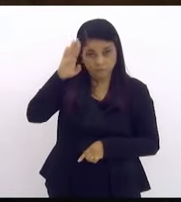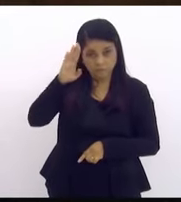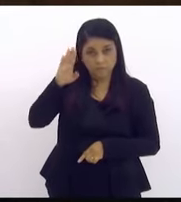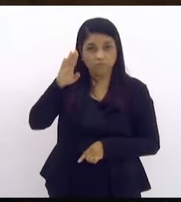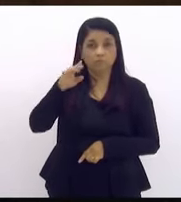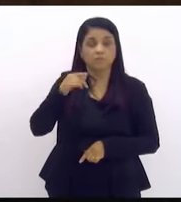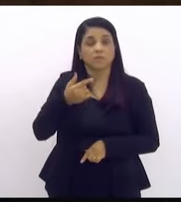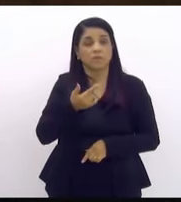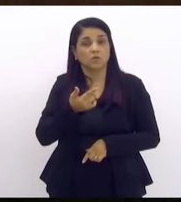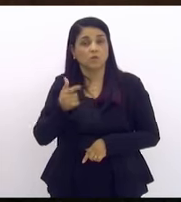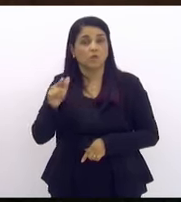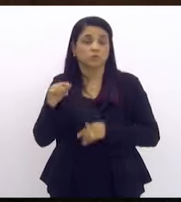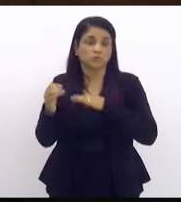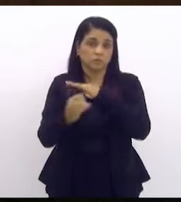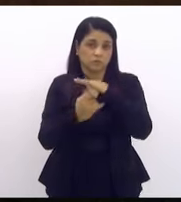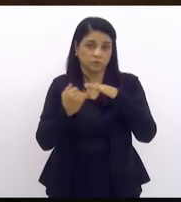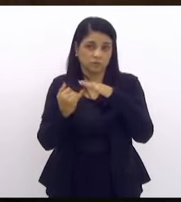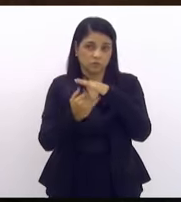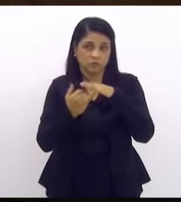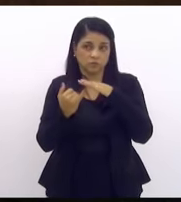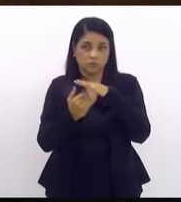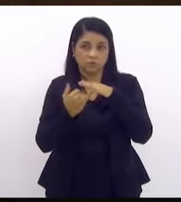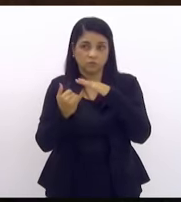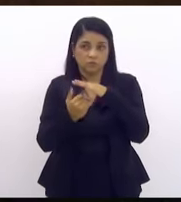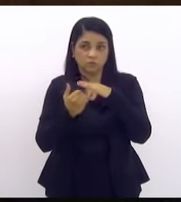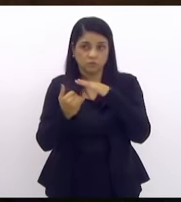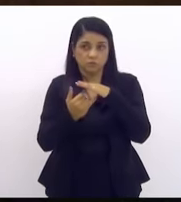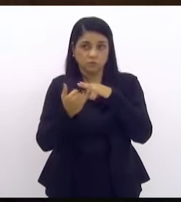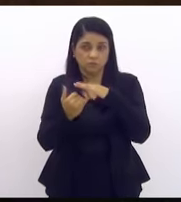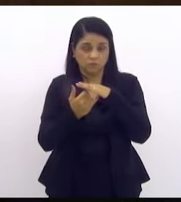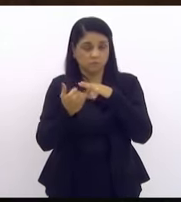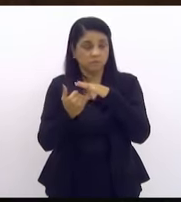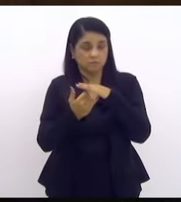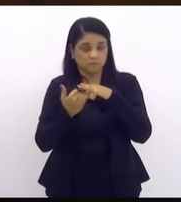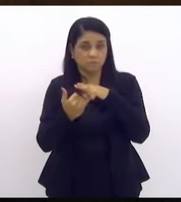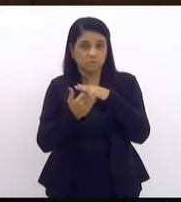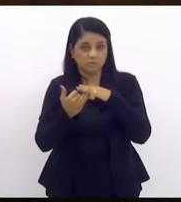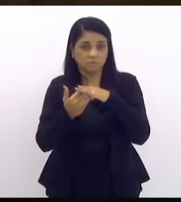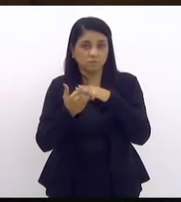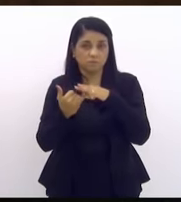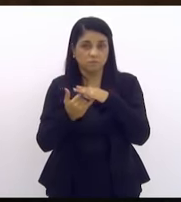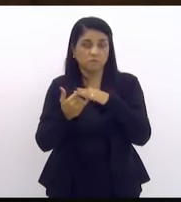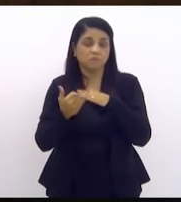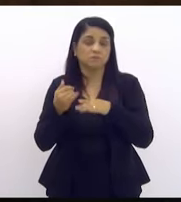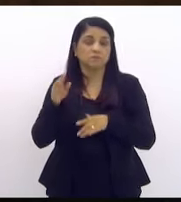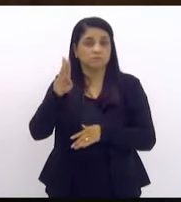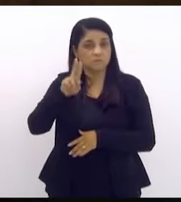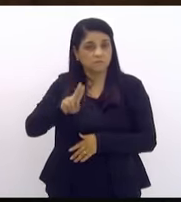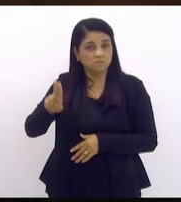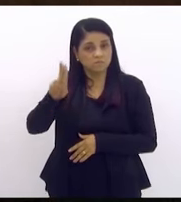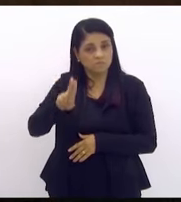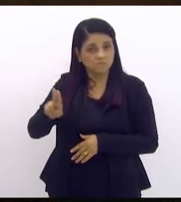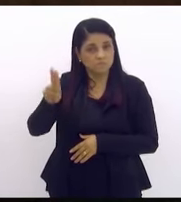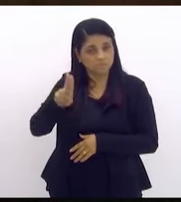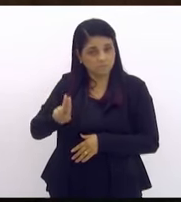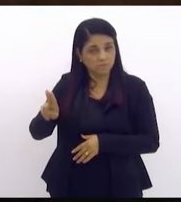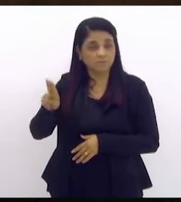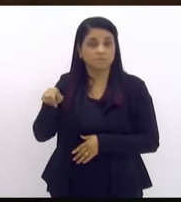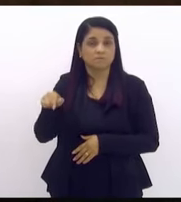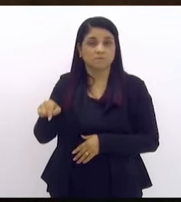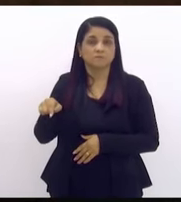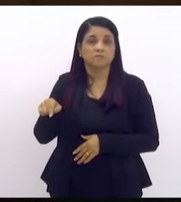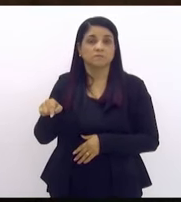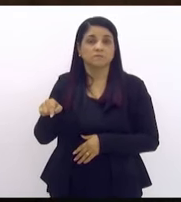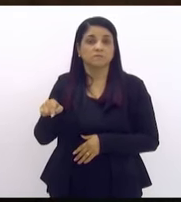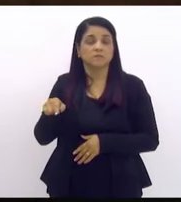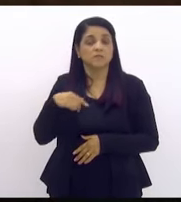em outras instituições que orbitam em torno das universidades públicas, mas é importante que nós caminhemos